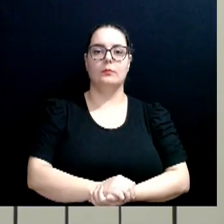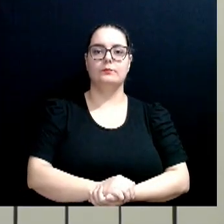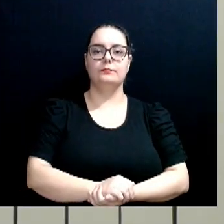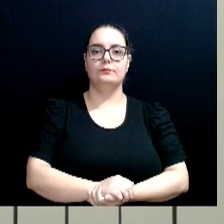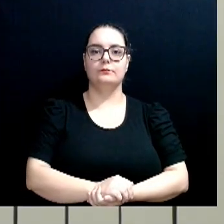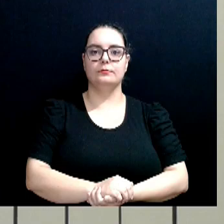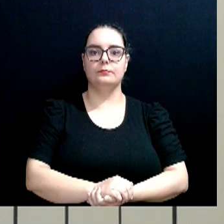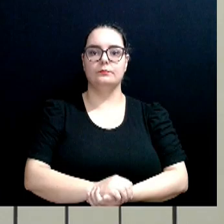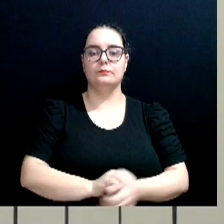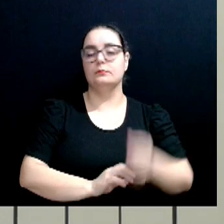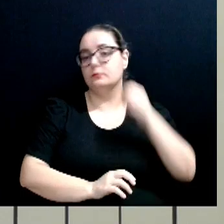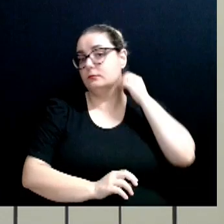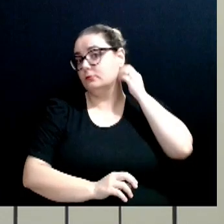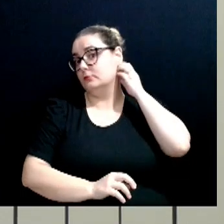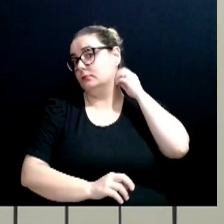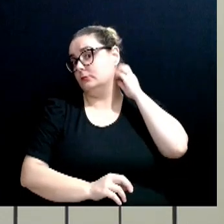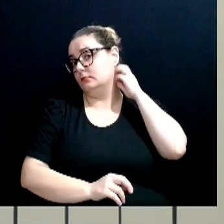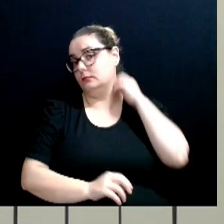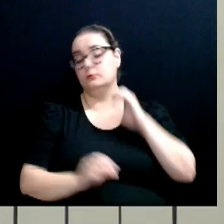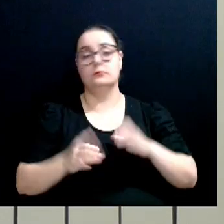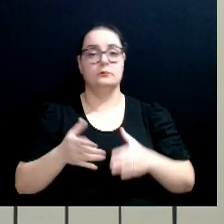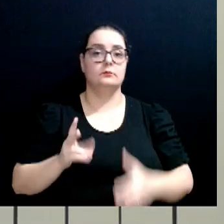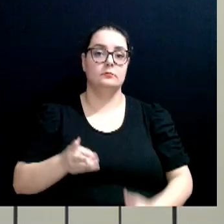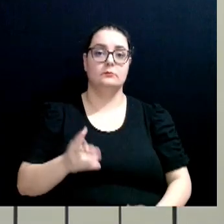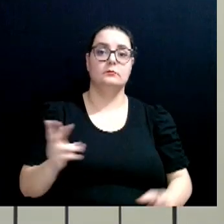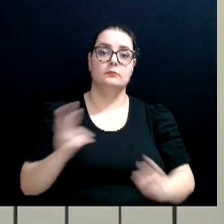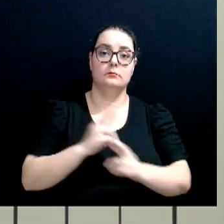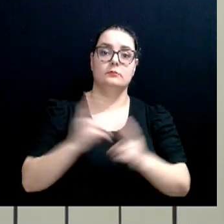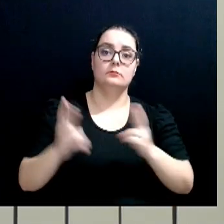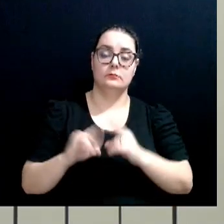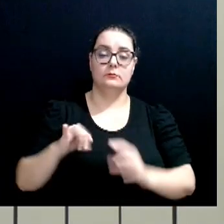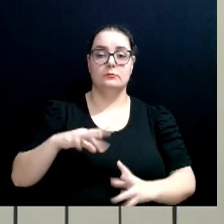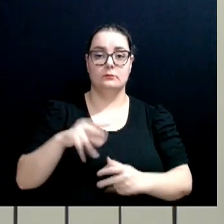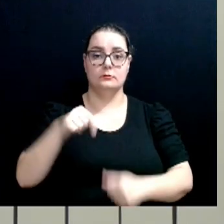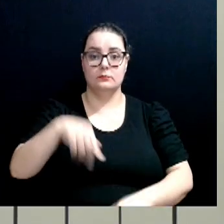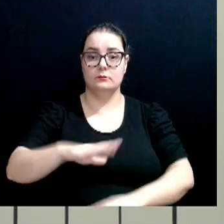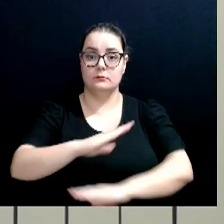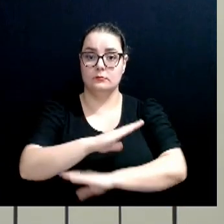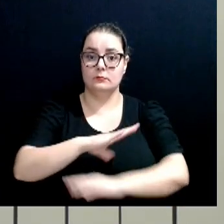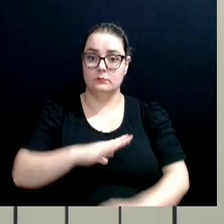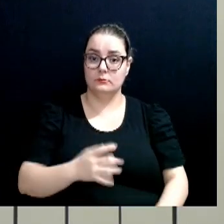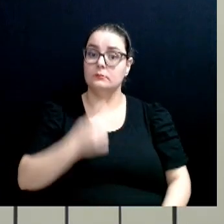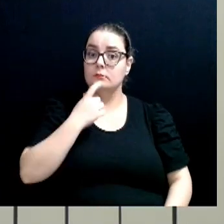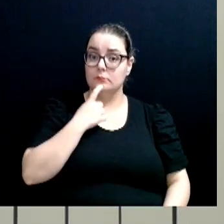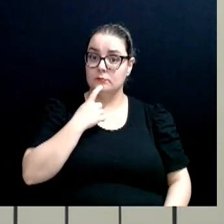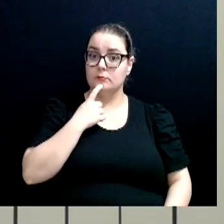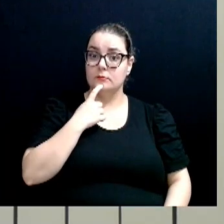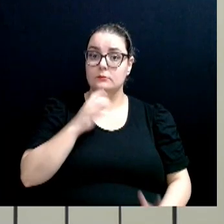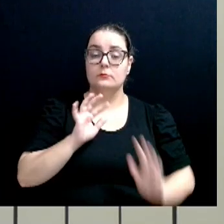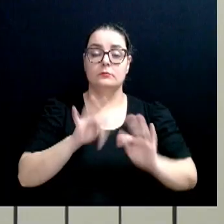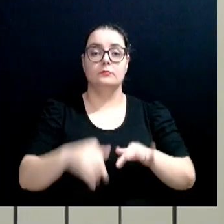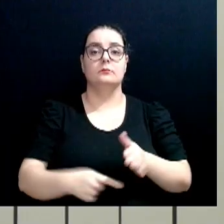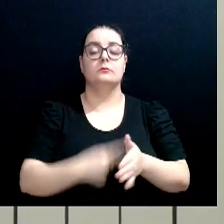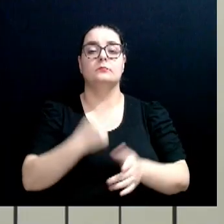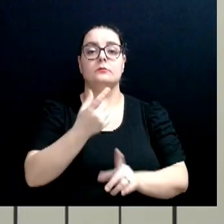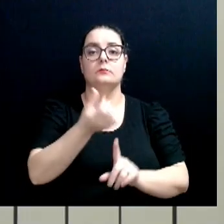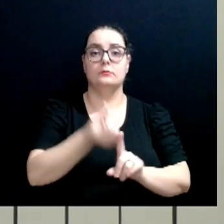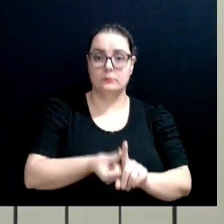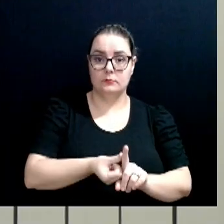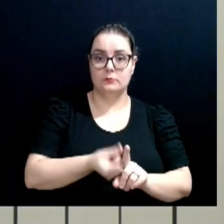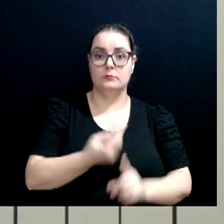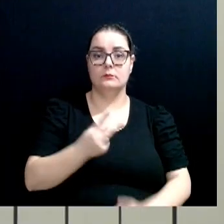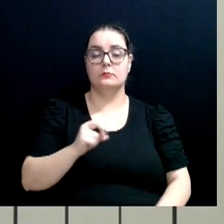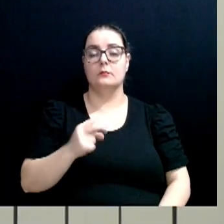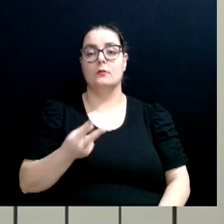A Comissão Permanente de Relações Internacionais aqui da Câmara de Campinas encerrou o primeiro semestre de 2026